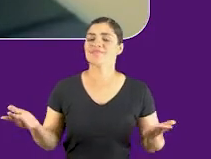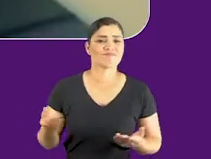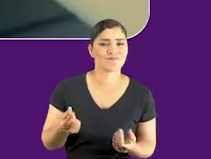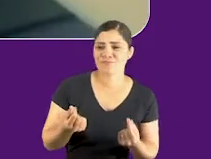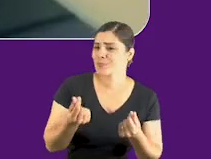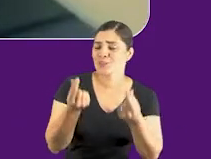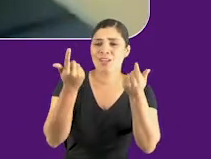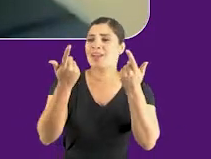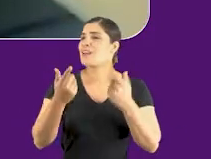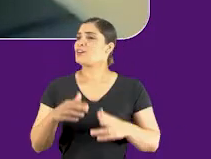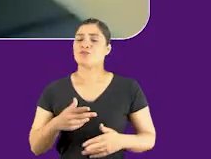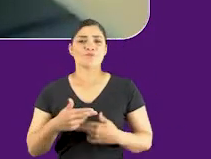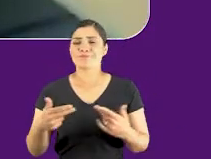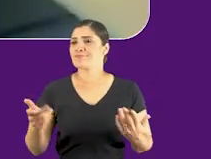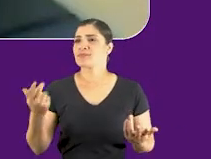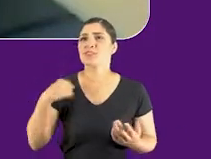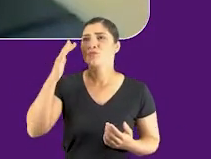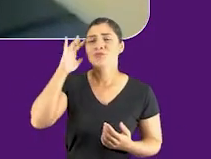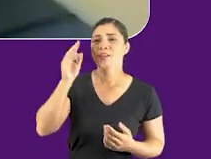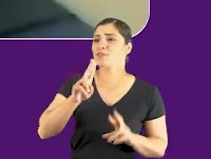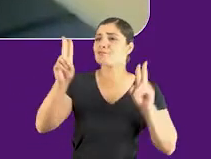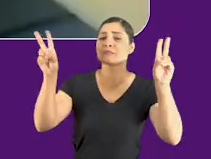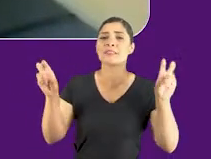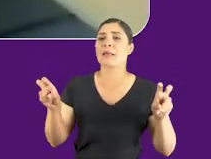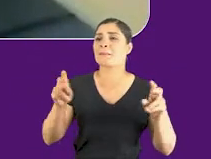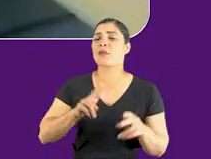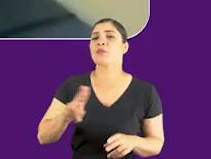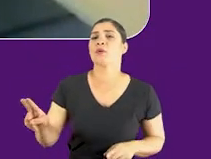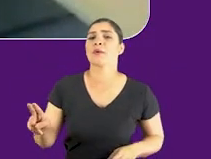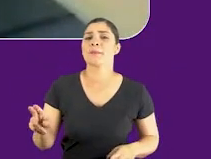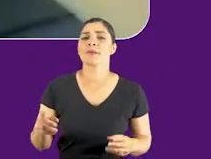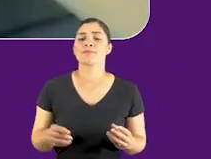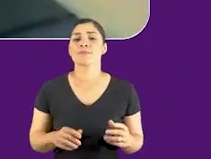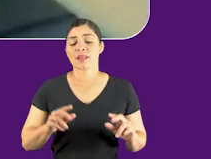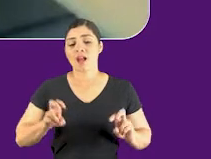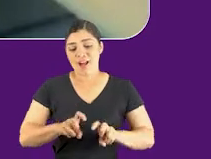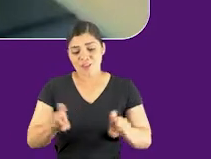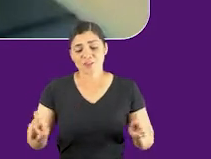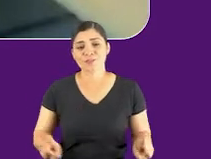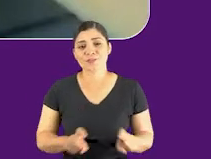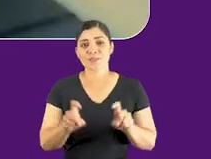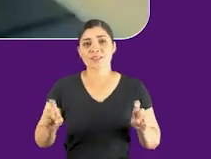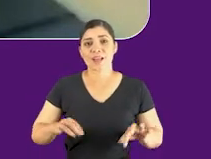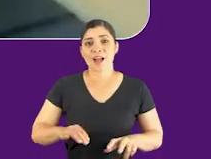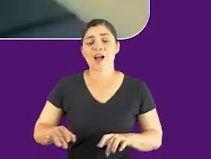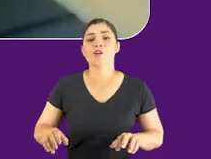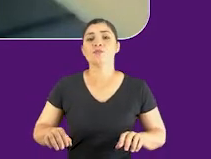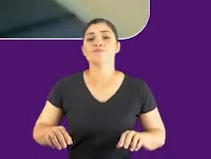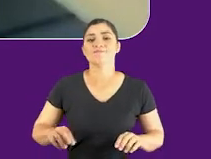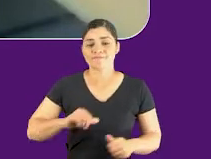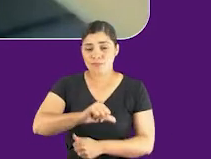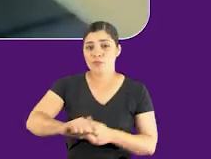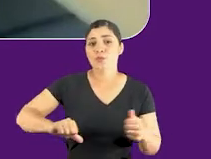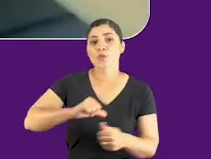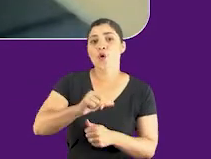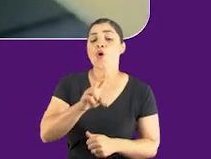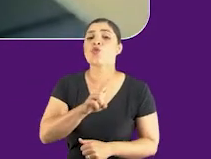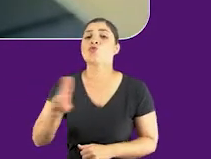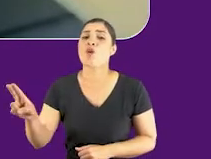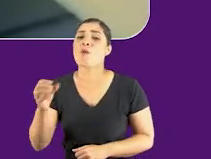no Íbis nessa é muito mais do que isso porque a transformação digital e ela o nome também não é bom